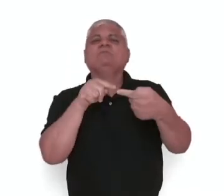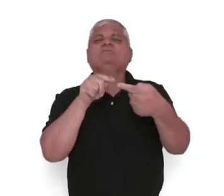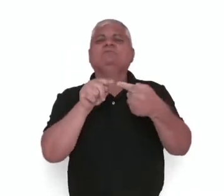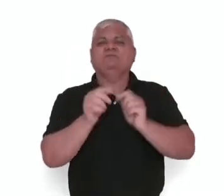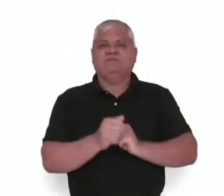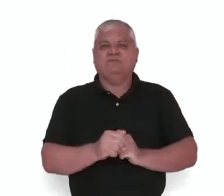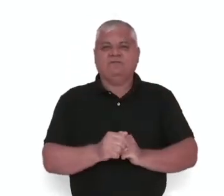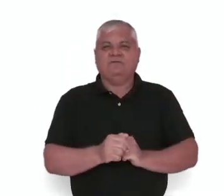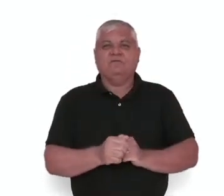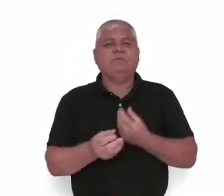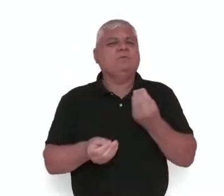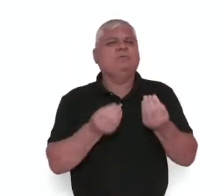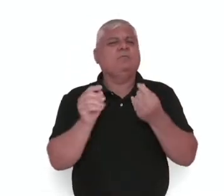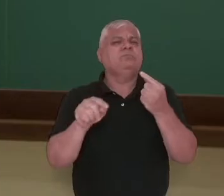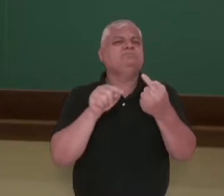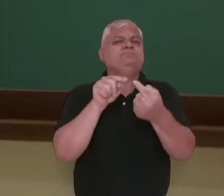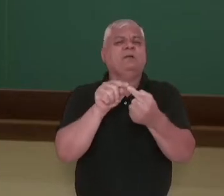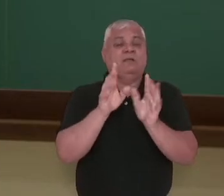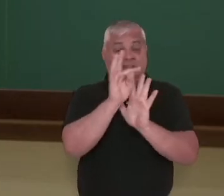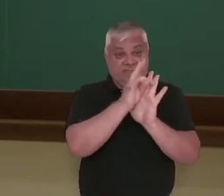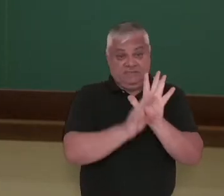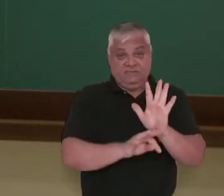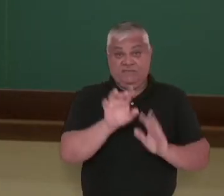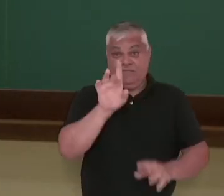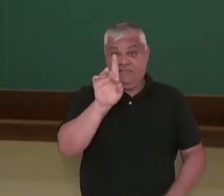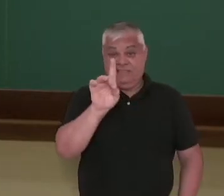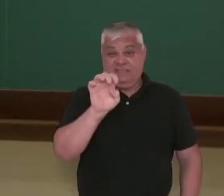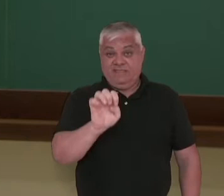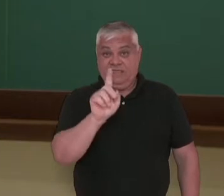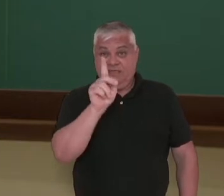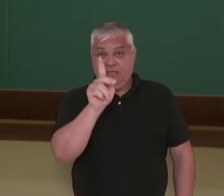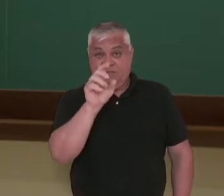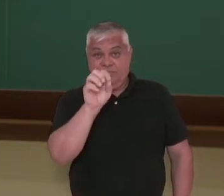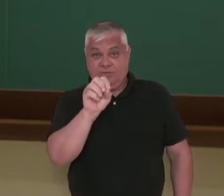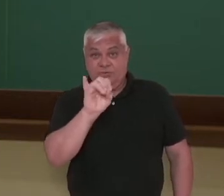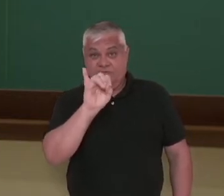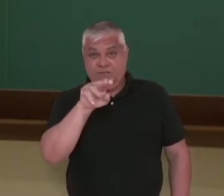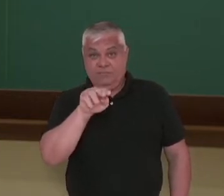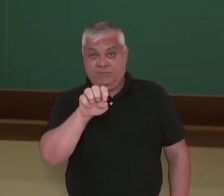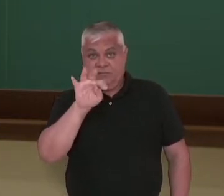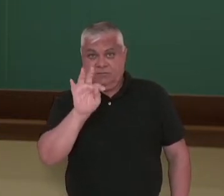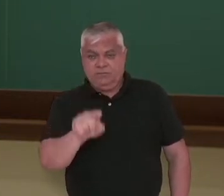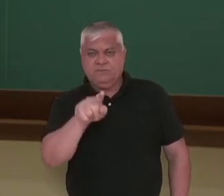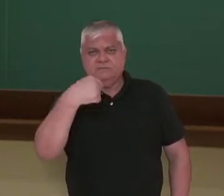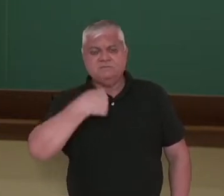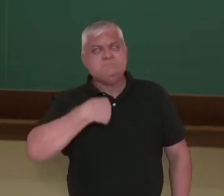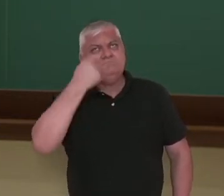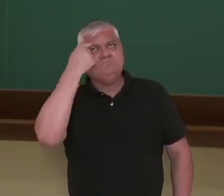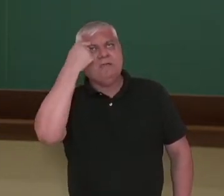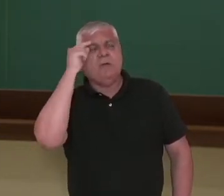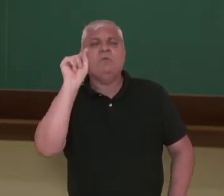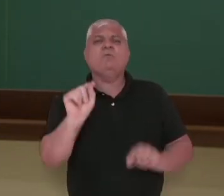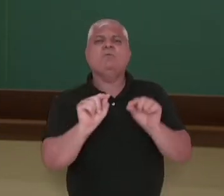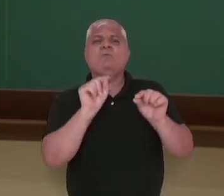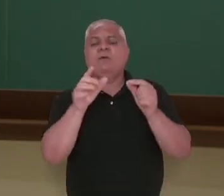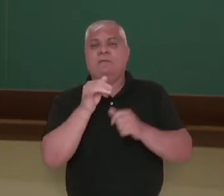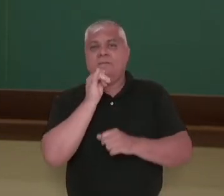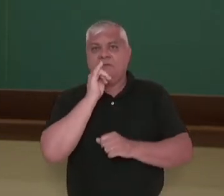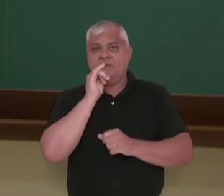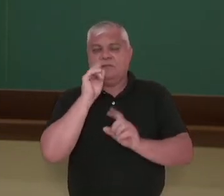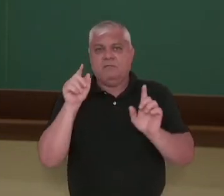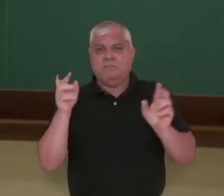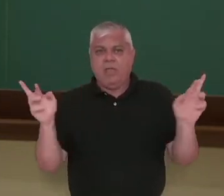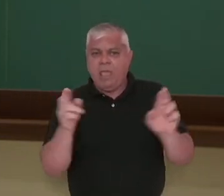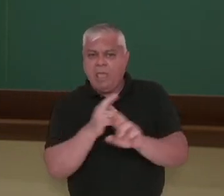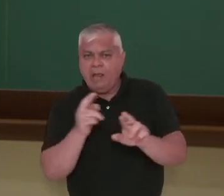textos? Será que geralmente quando a gente fala depoimento, vocês pensam em alguma coisa relacionada ao